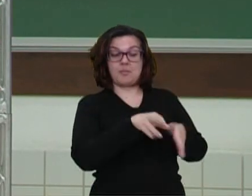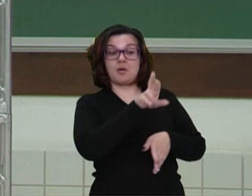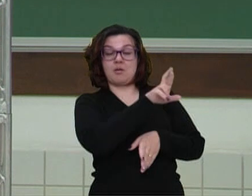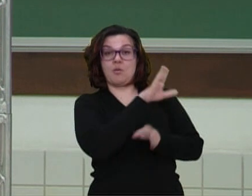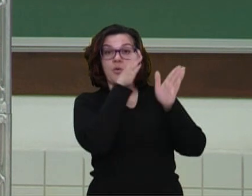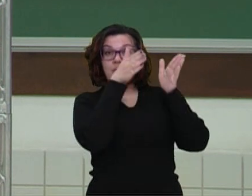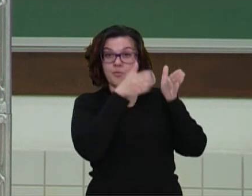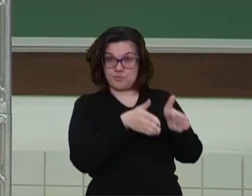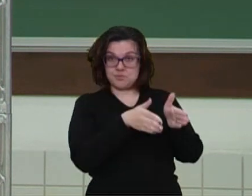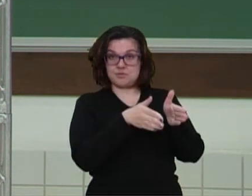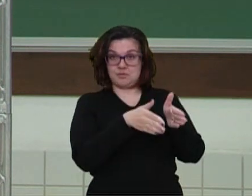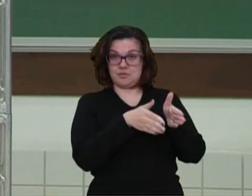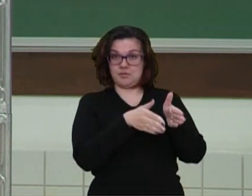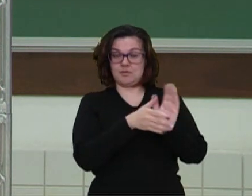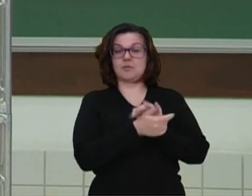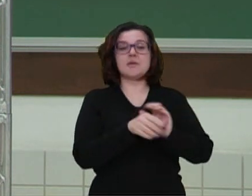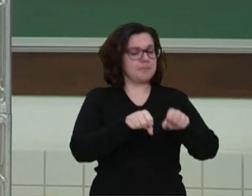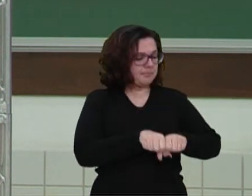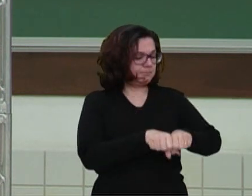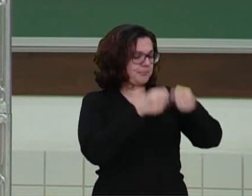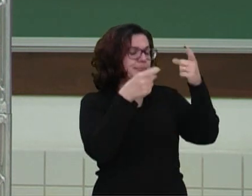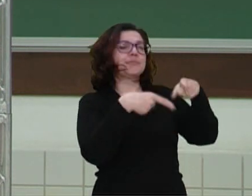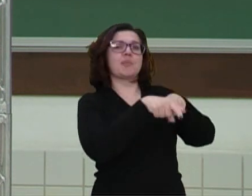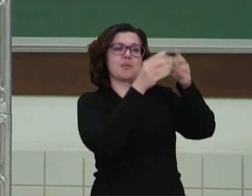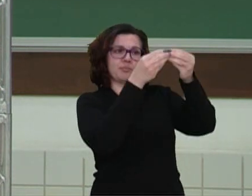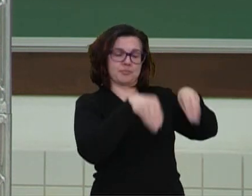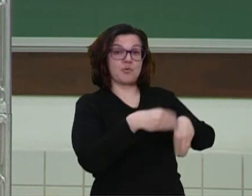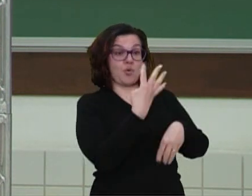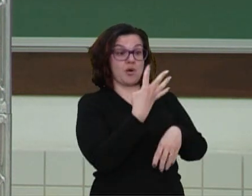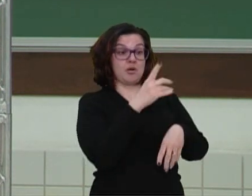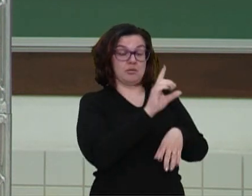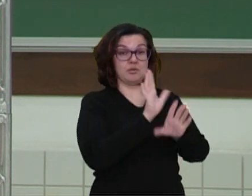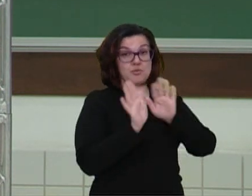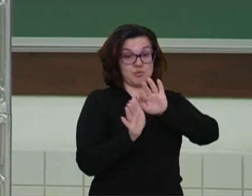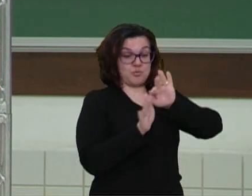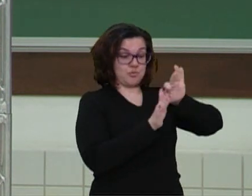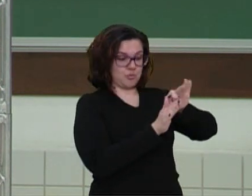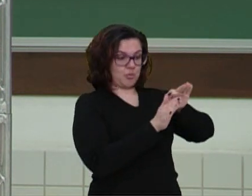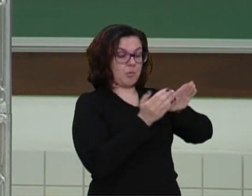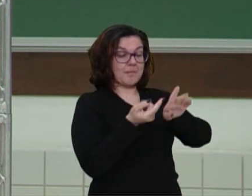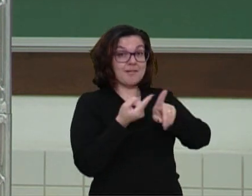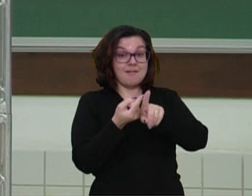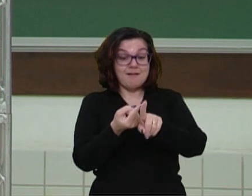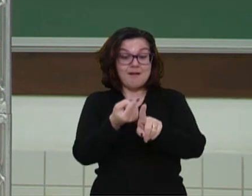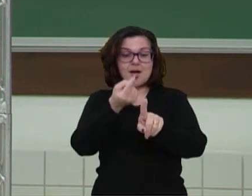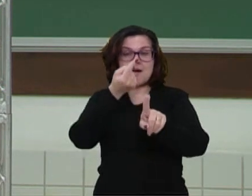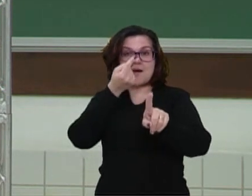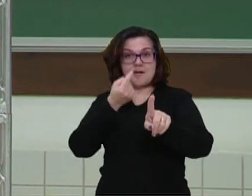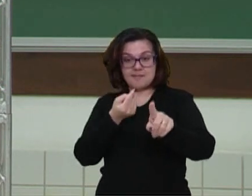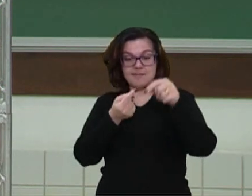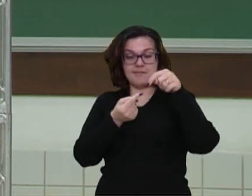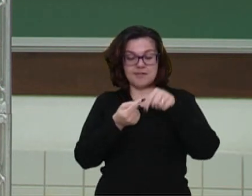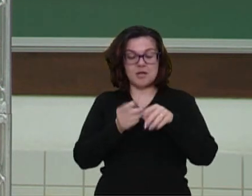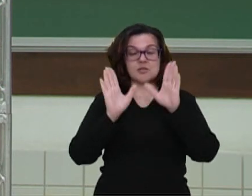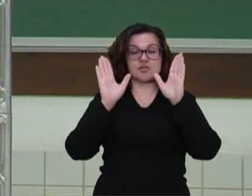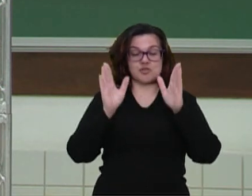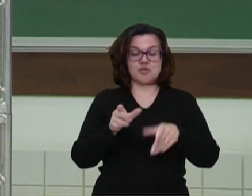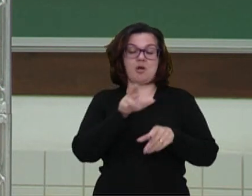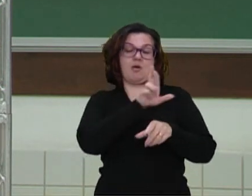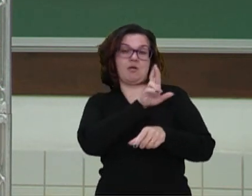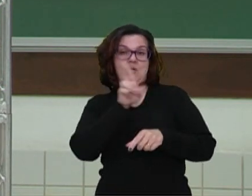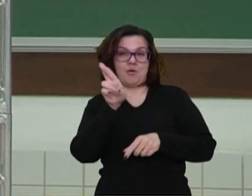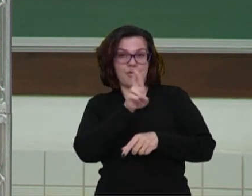pacto com a União Soviética e quebrou esse pacto em 41. Um pouco antes da Operação Barbarossa, os